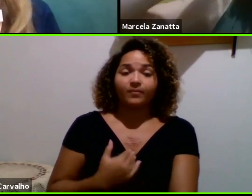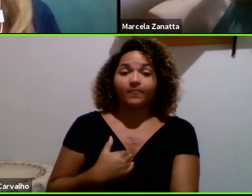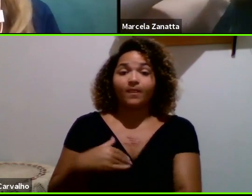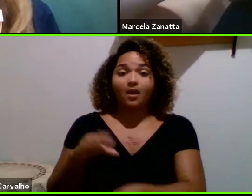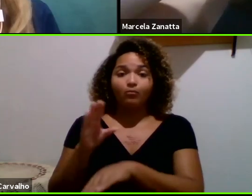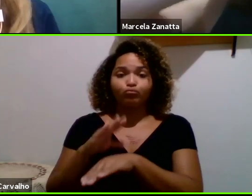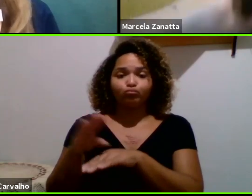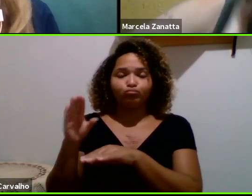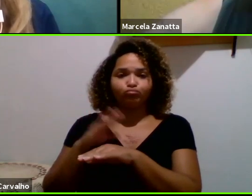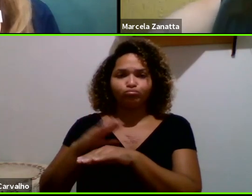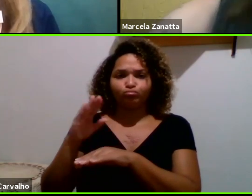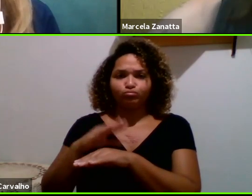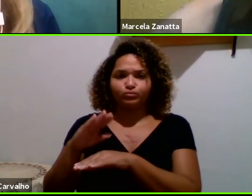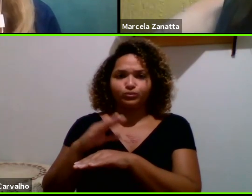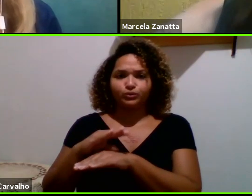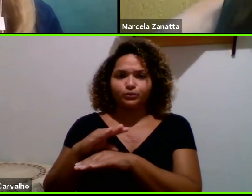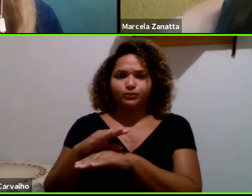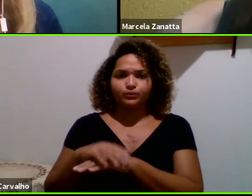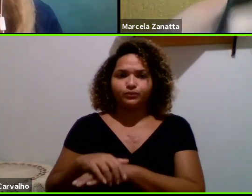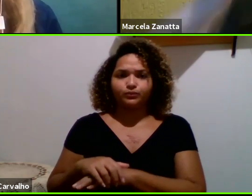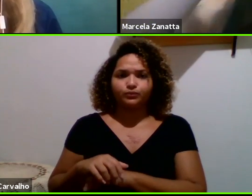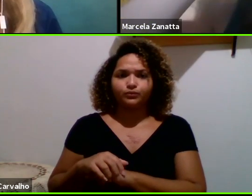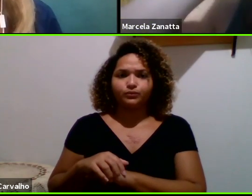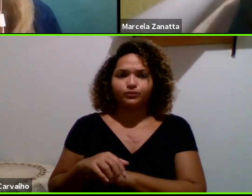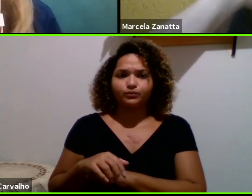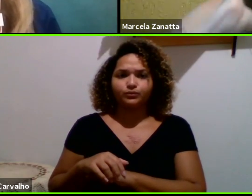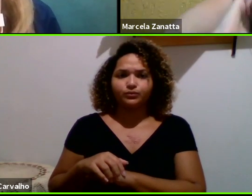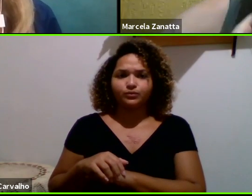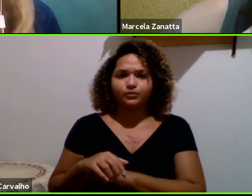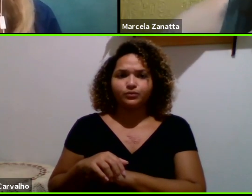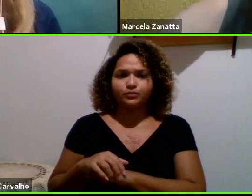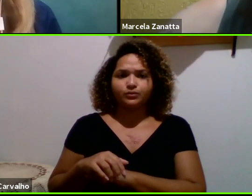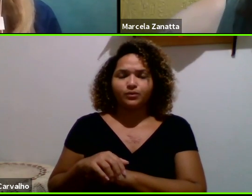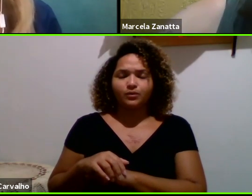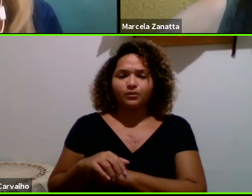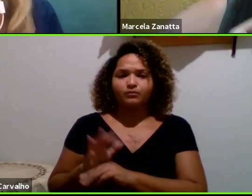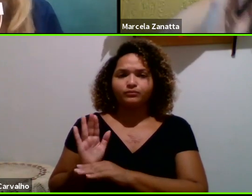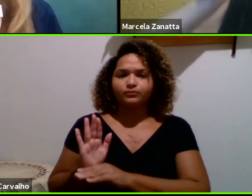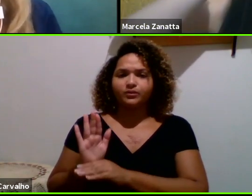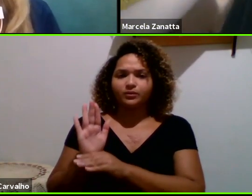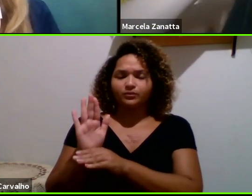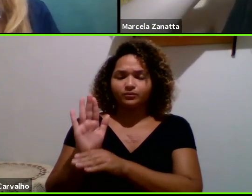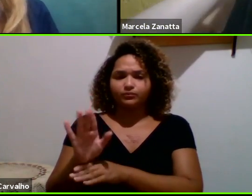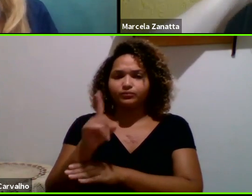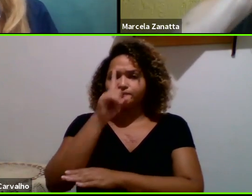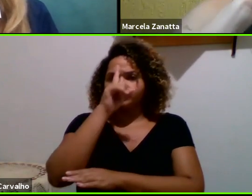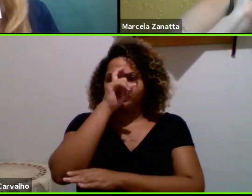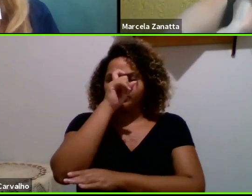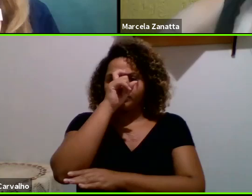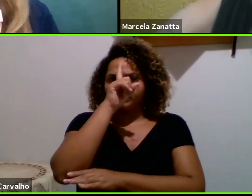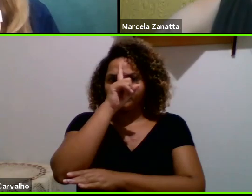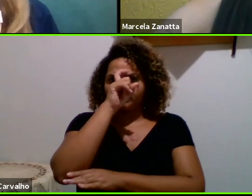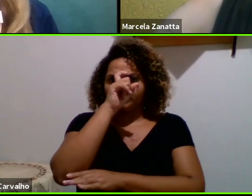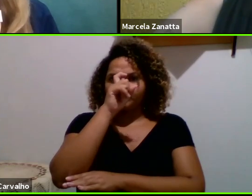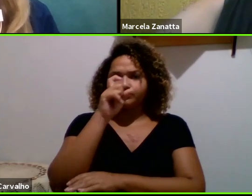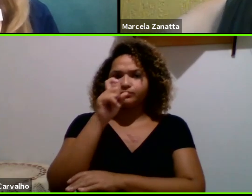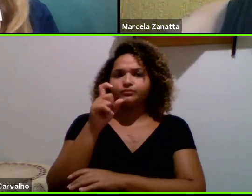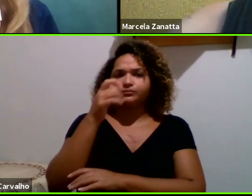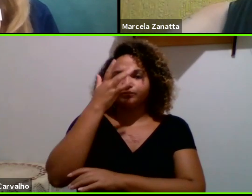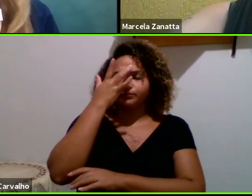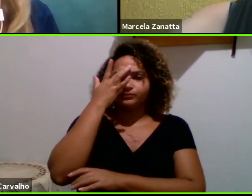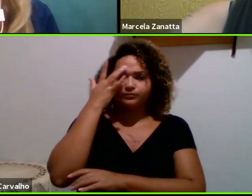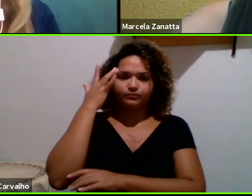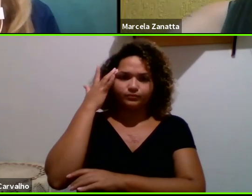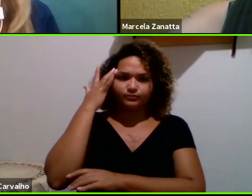recomendado para o manejo das urgências e emergências obstétricas. E quando se trata de